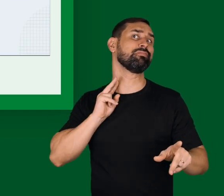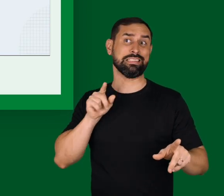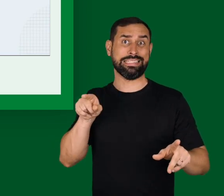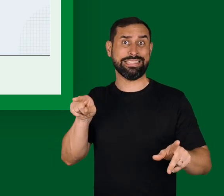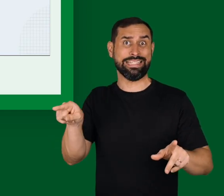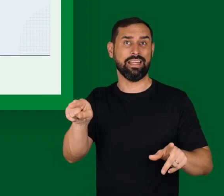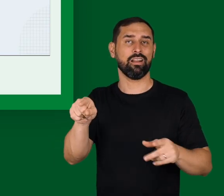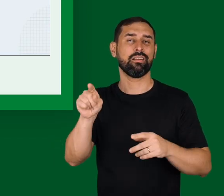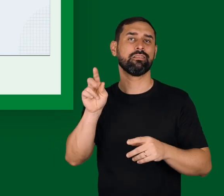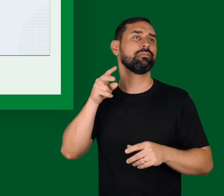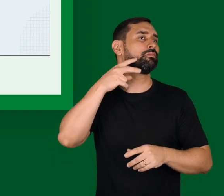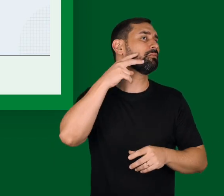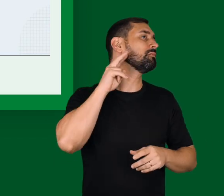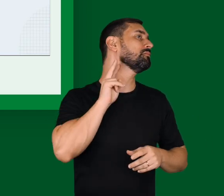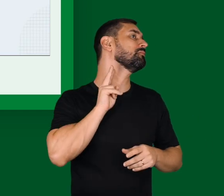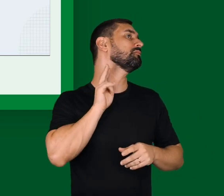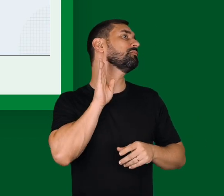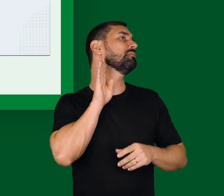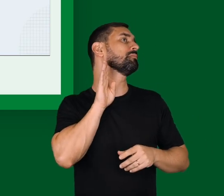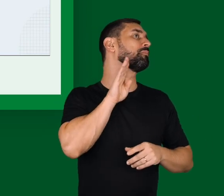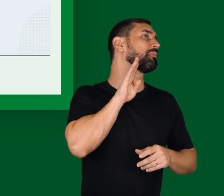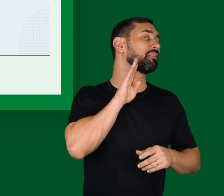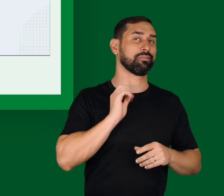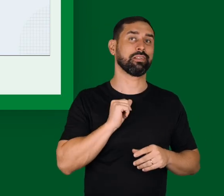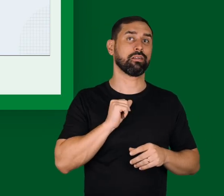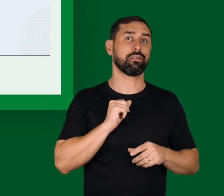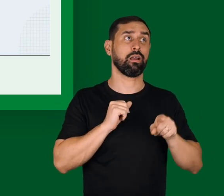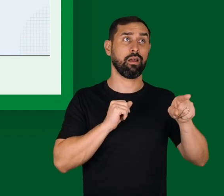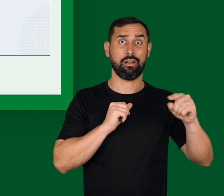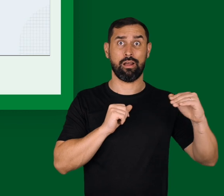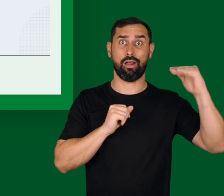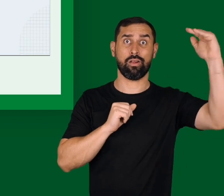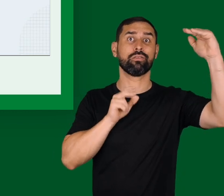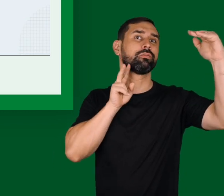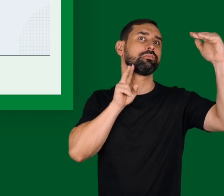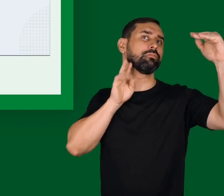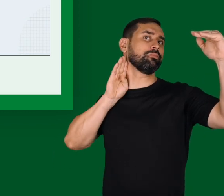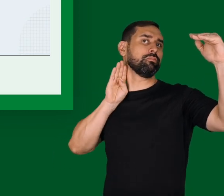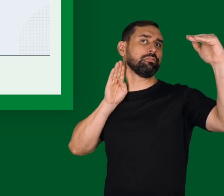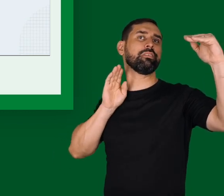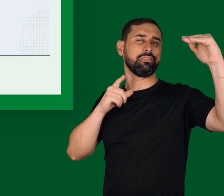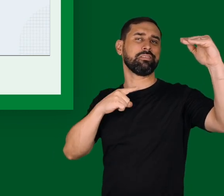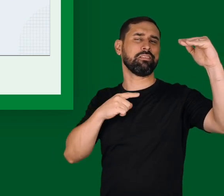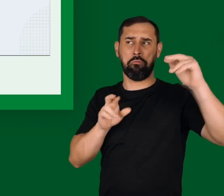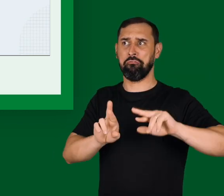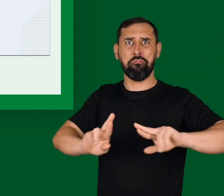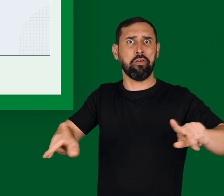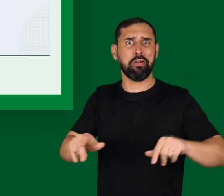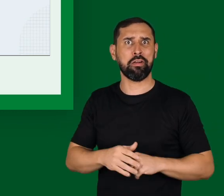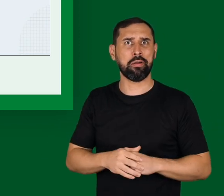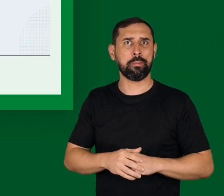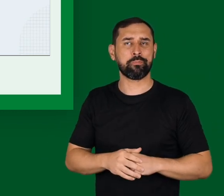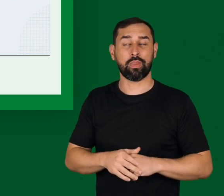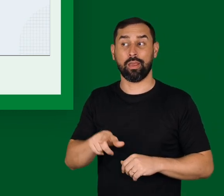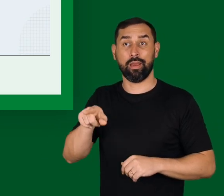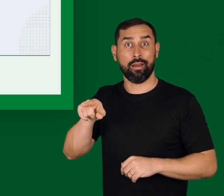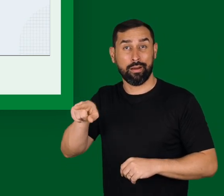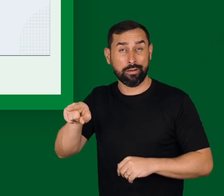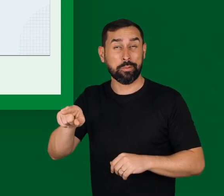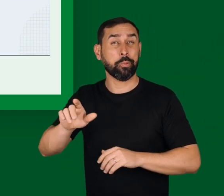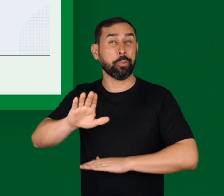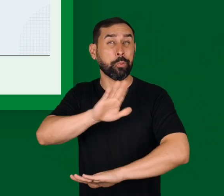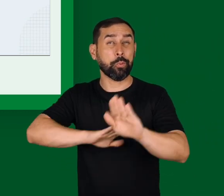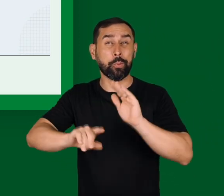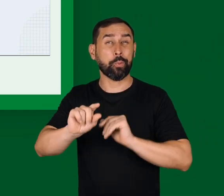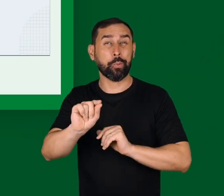a via aérea da criança, principalmente das crianças menores, a gente tem que evitar a hiperextensão. O occipito dos bebês,